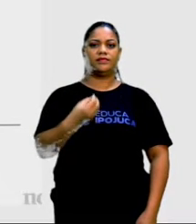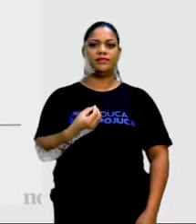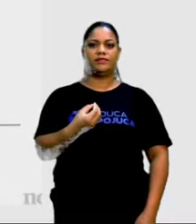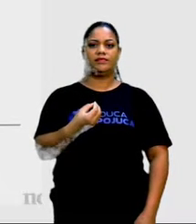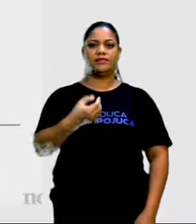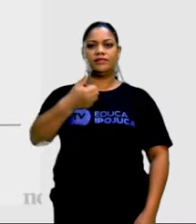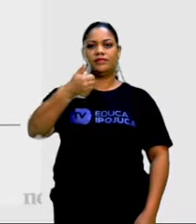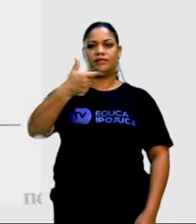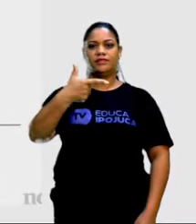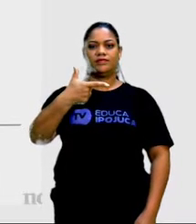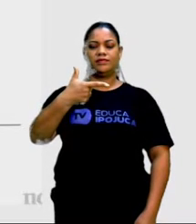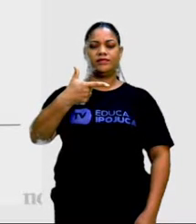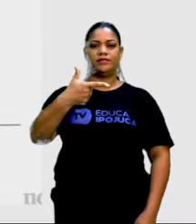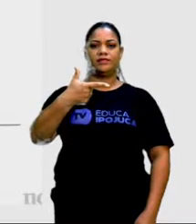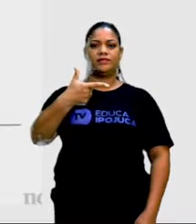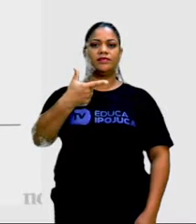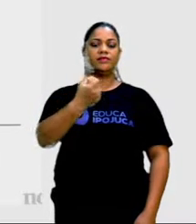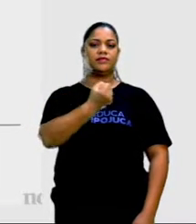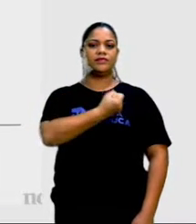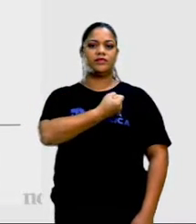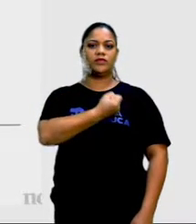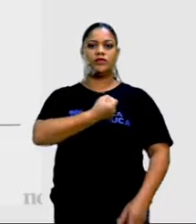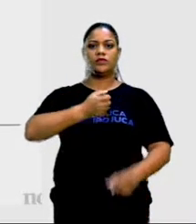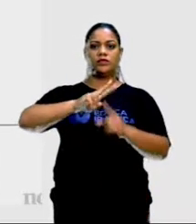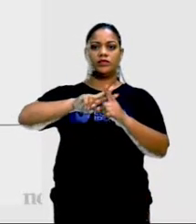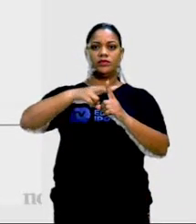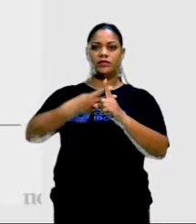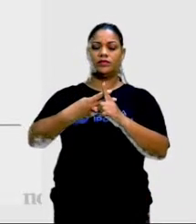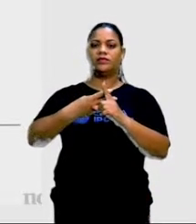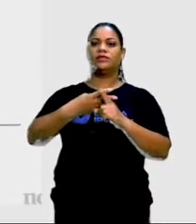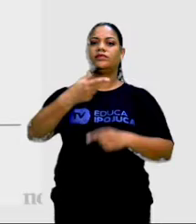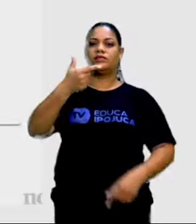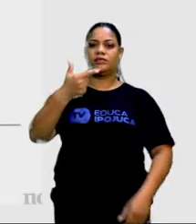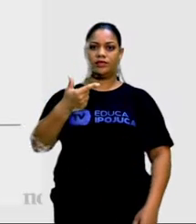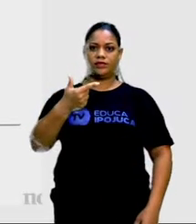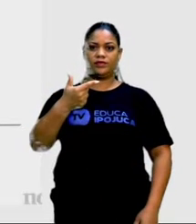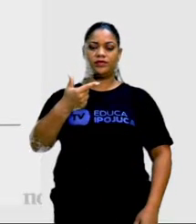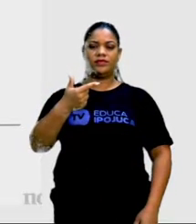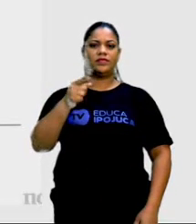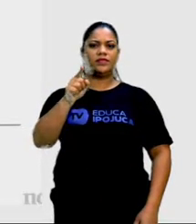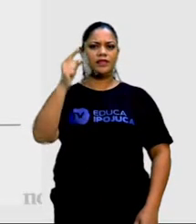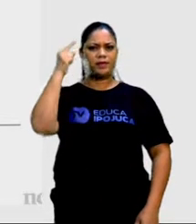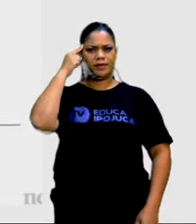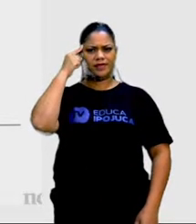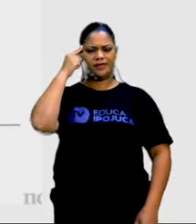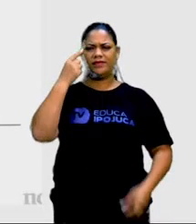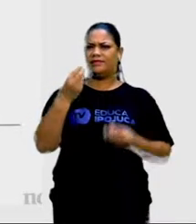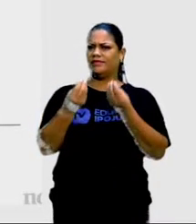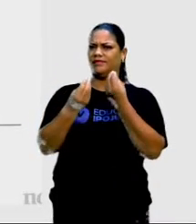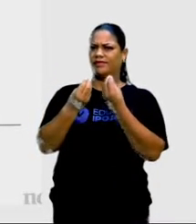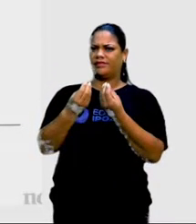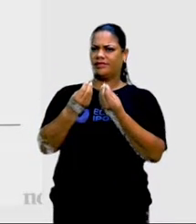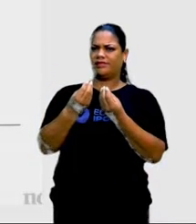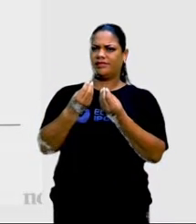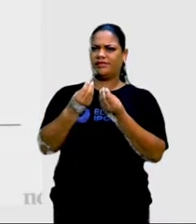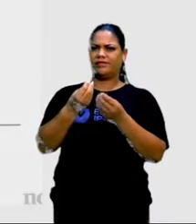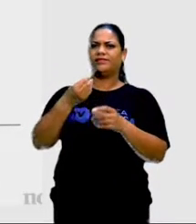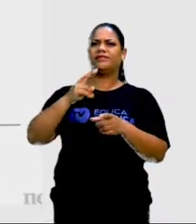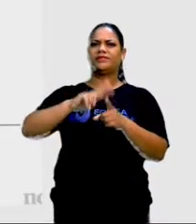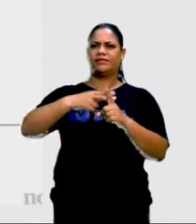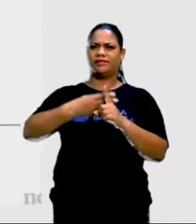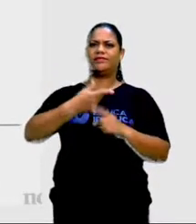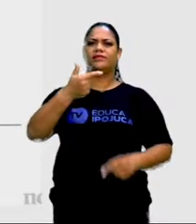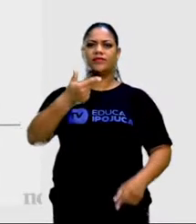10, 12. Esses números são múltiplos de 2. Quando você pensa, como assim é múltiplos de